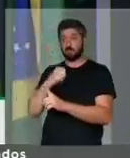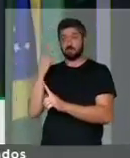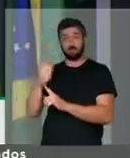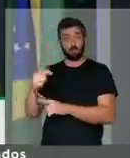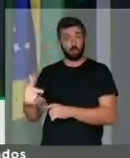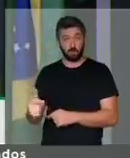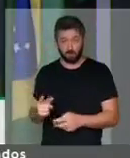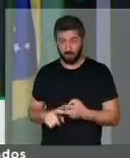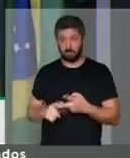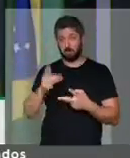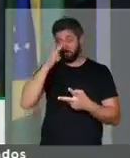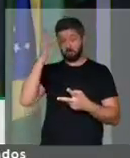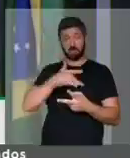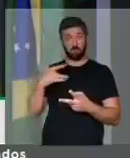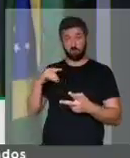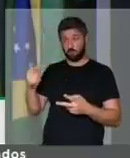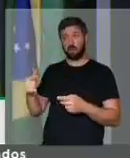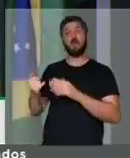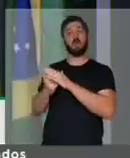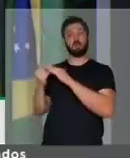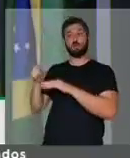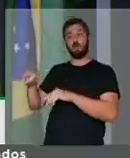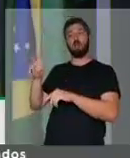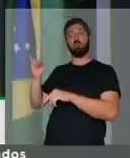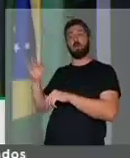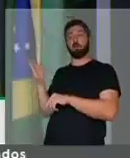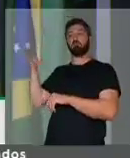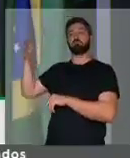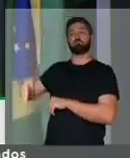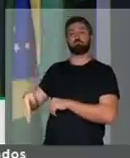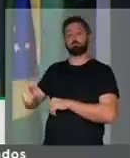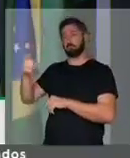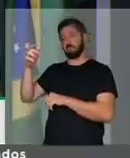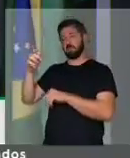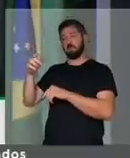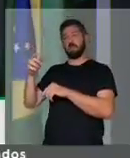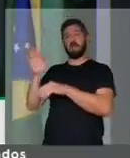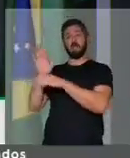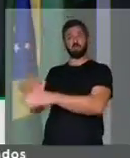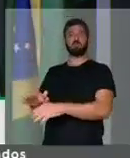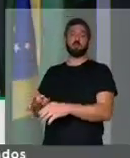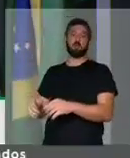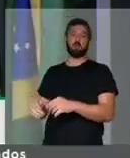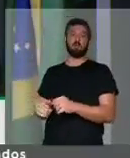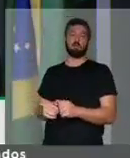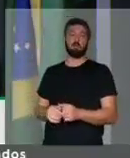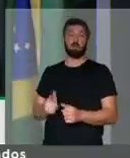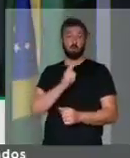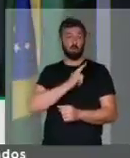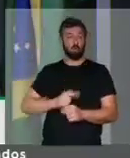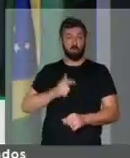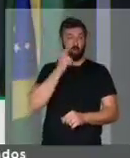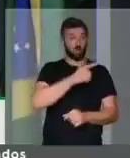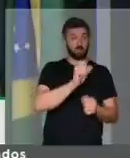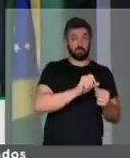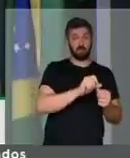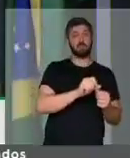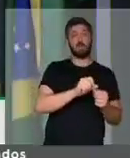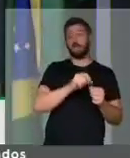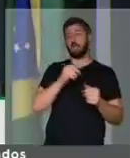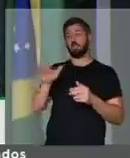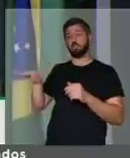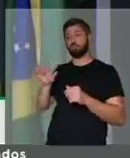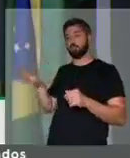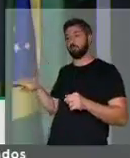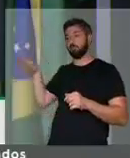social, onde as pessoas não têm saúde, essas entidades fazem o trabalho que é obrigação do governo, e o governo não consegue fazer, e